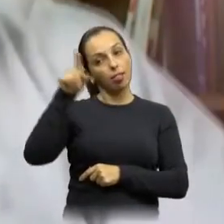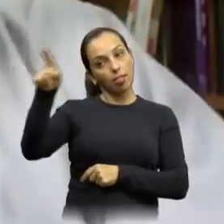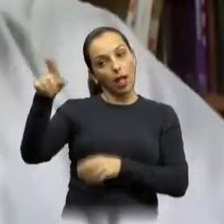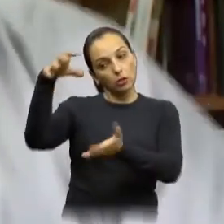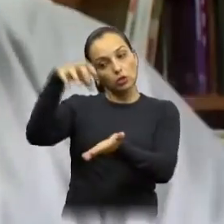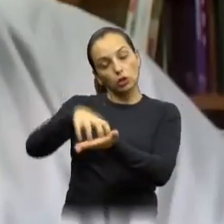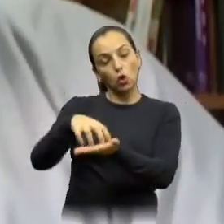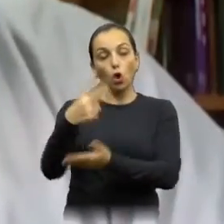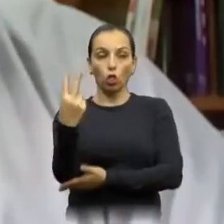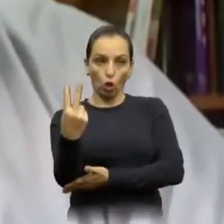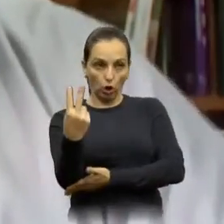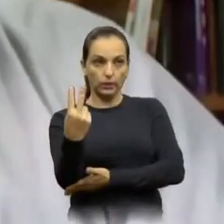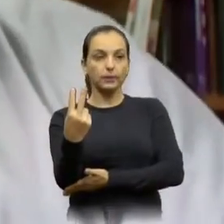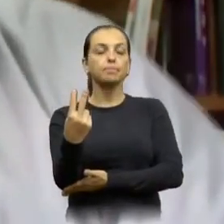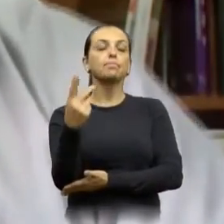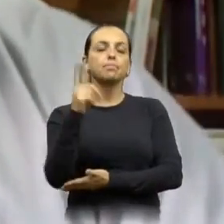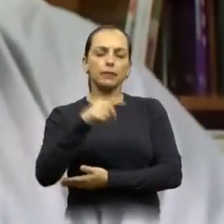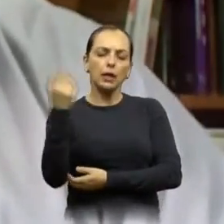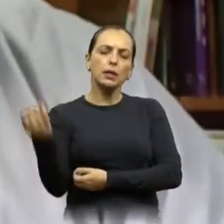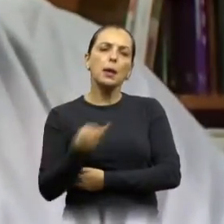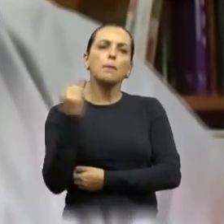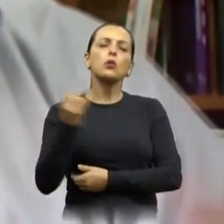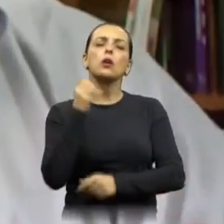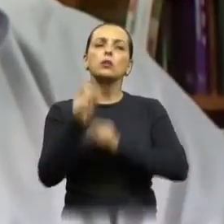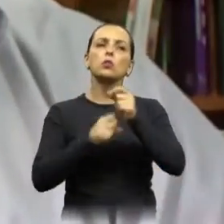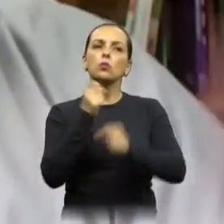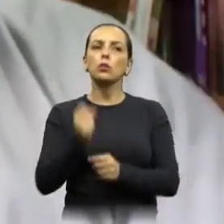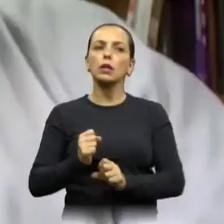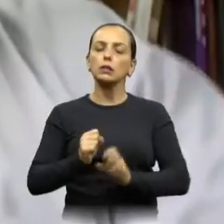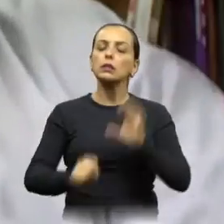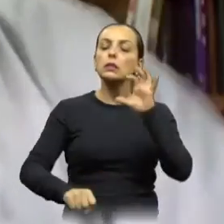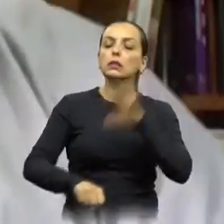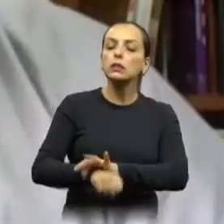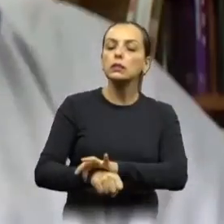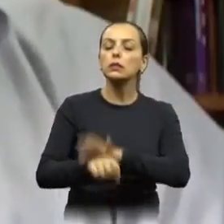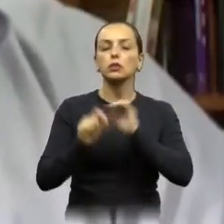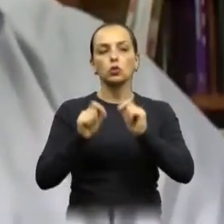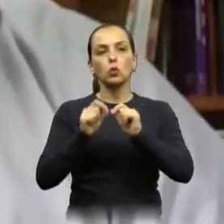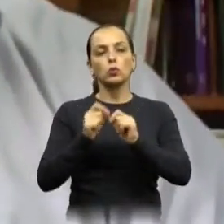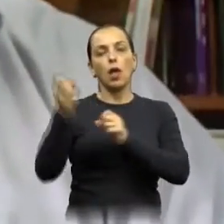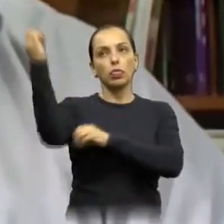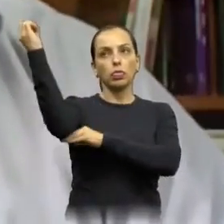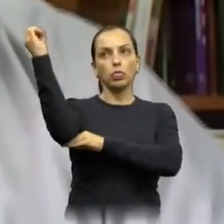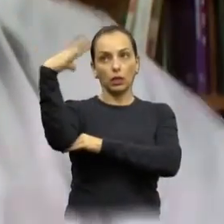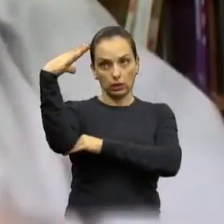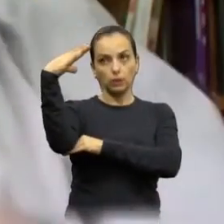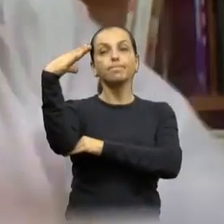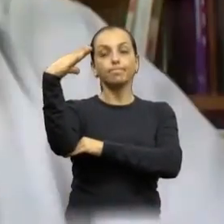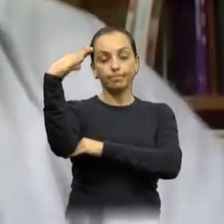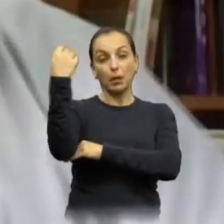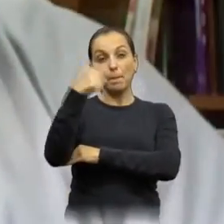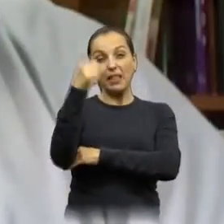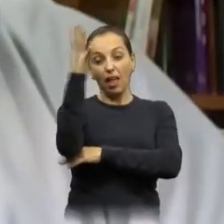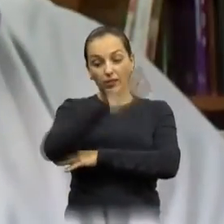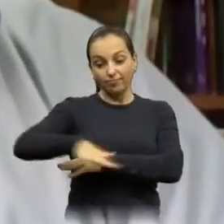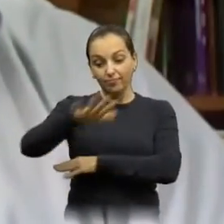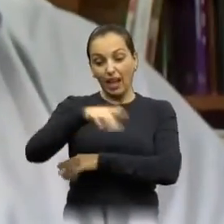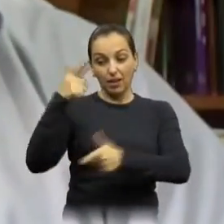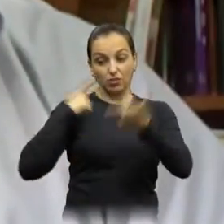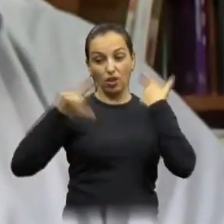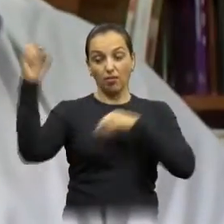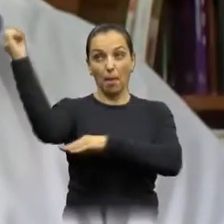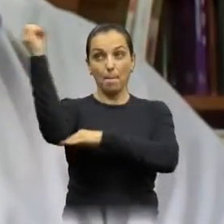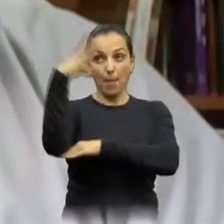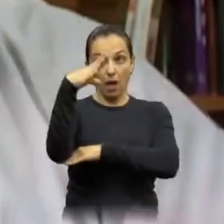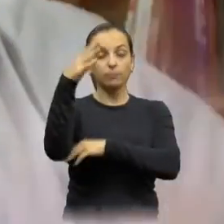2, e a importância de a gente conseguir garantir, pelo presidente, antes de você me cortar, ali a iluminação daquela área de lazer. Ela é extremamente utilizada